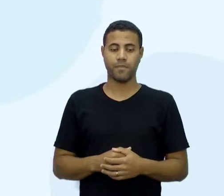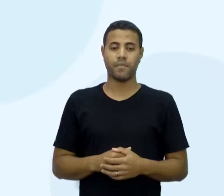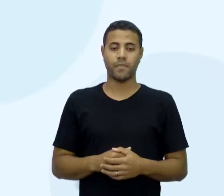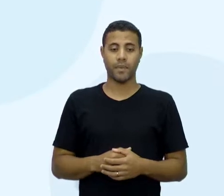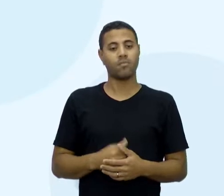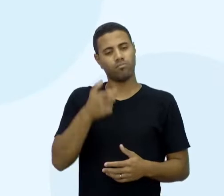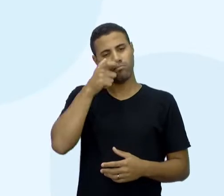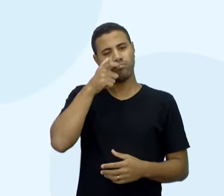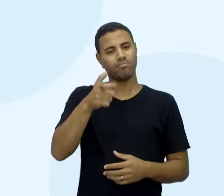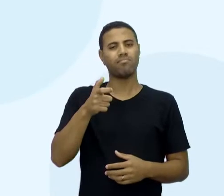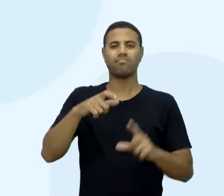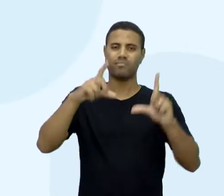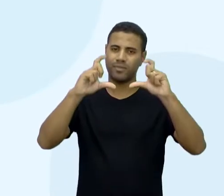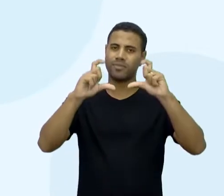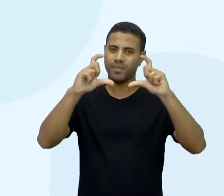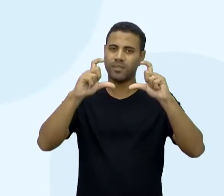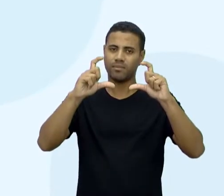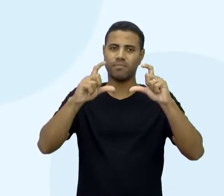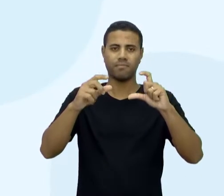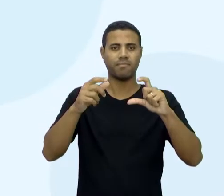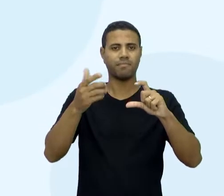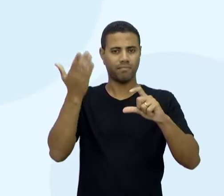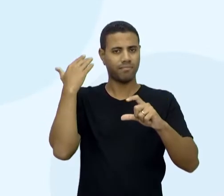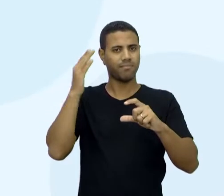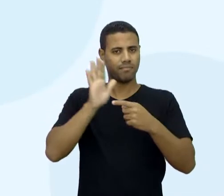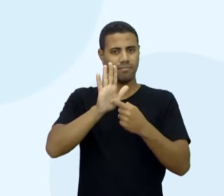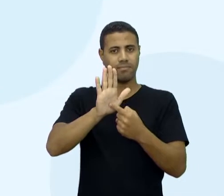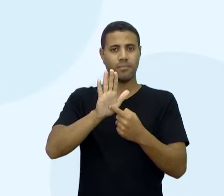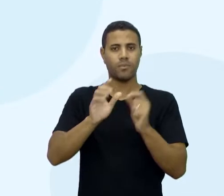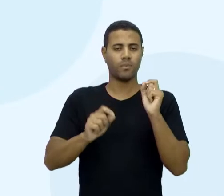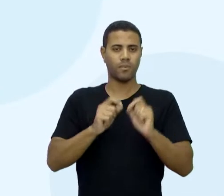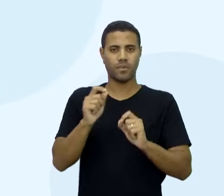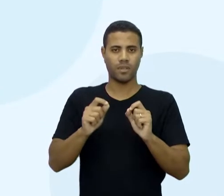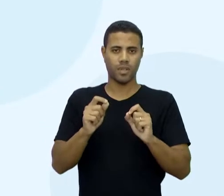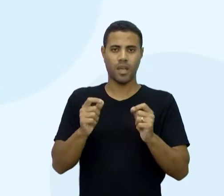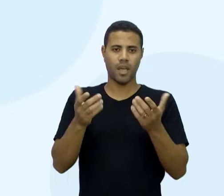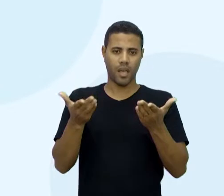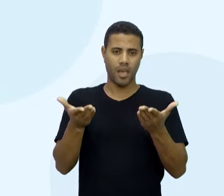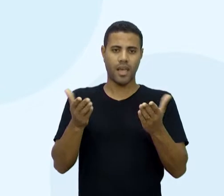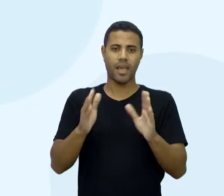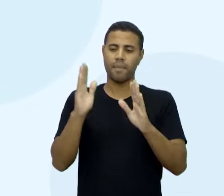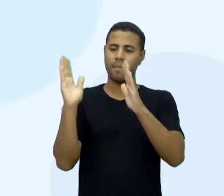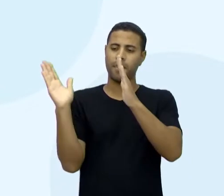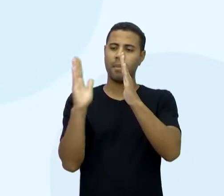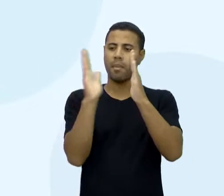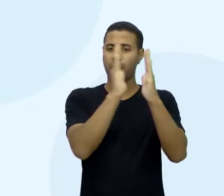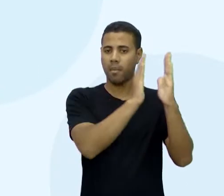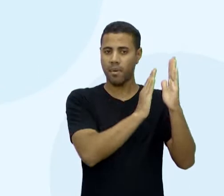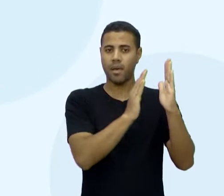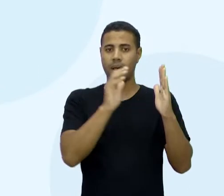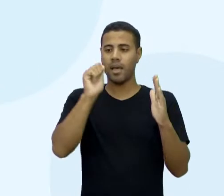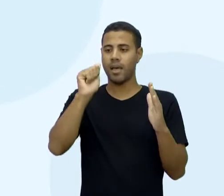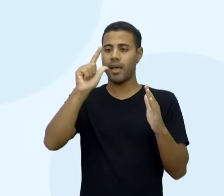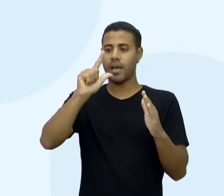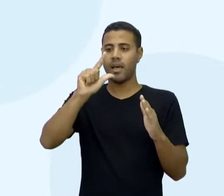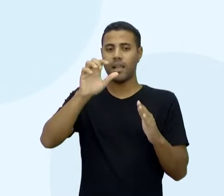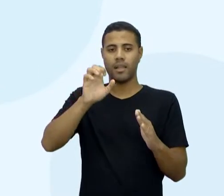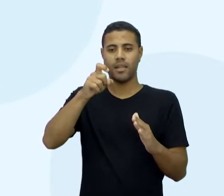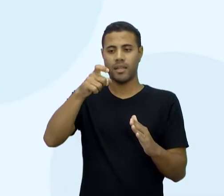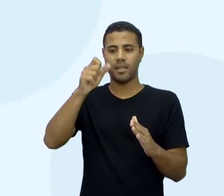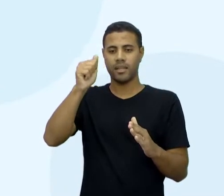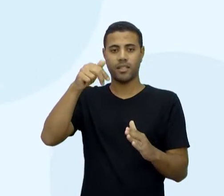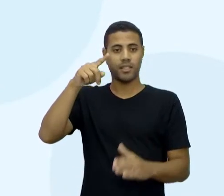bem interessante que eu mostrei para vocês anteriormente, onde nós temos aqui a Biblioteca de Alexandria, tá? Que